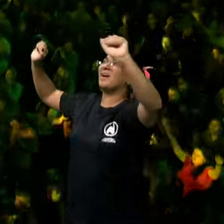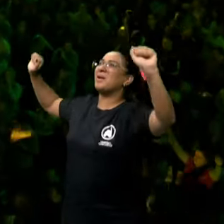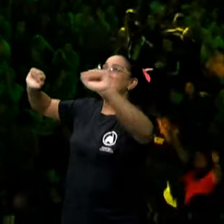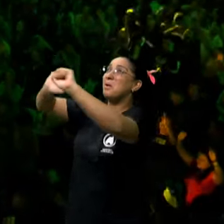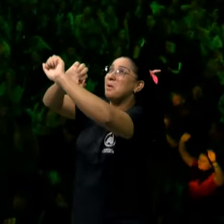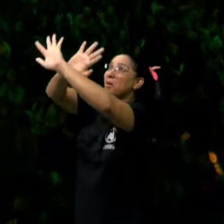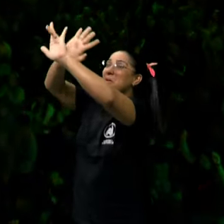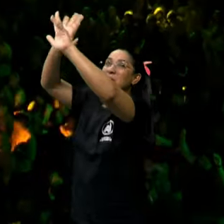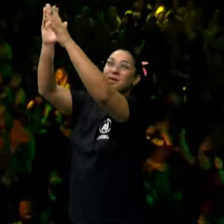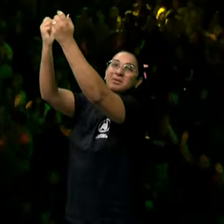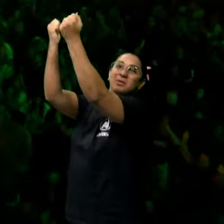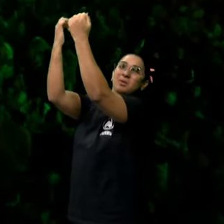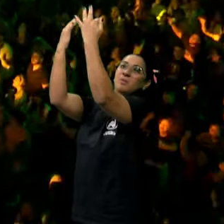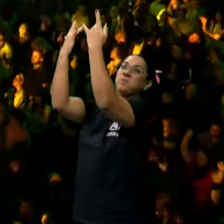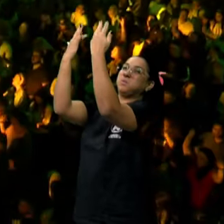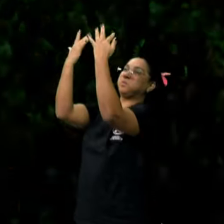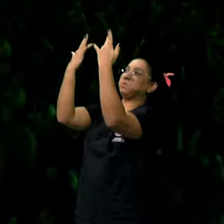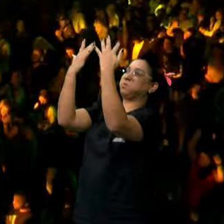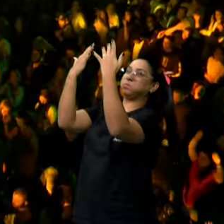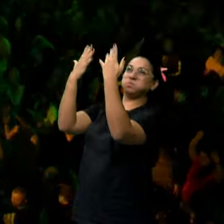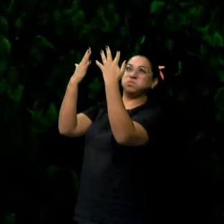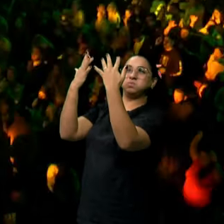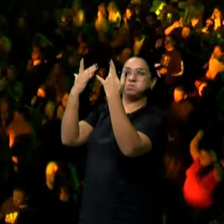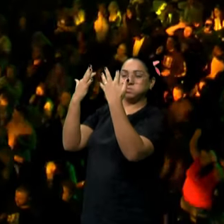Derrama sua glória